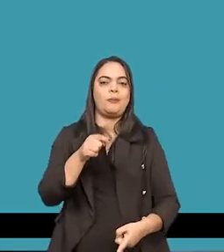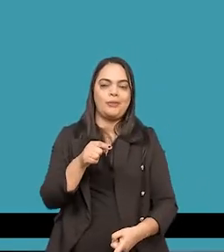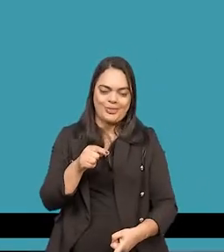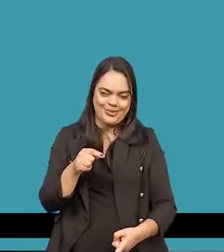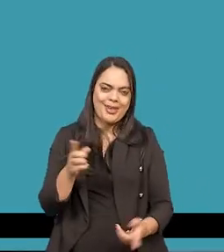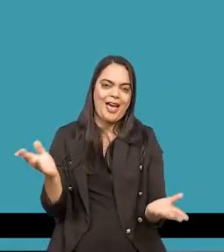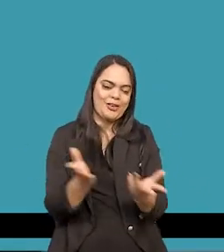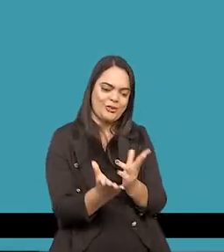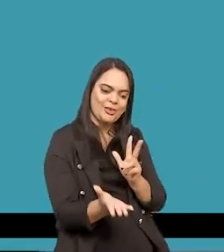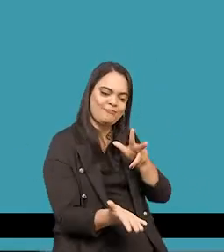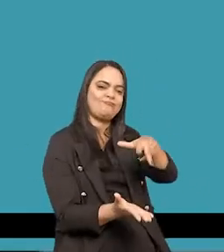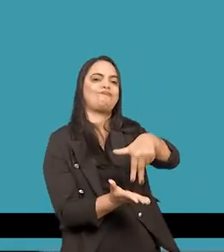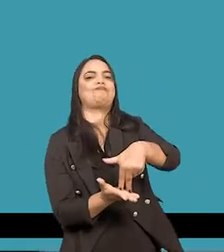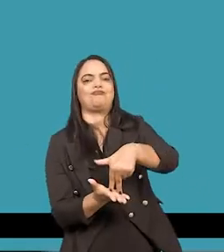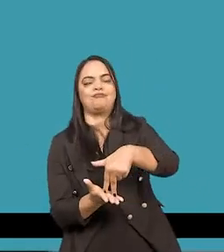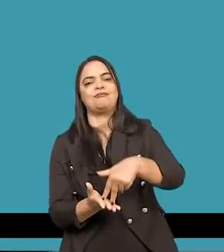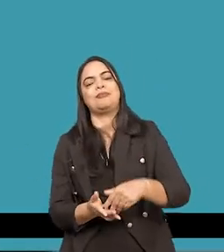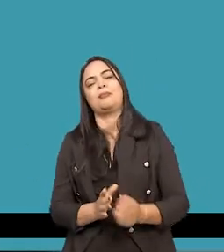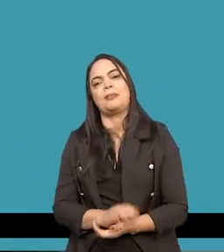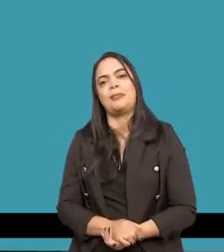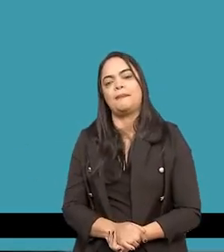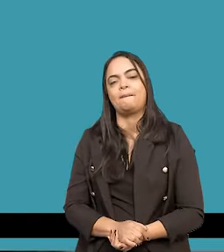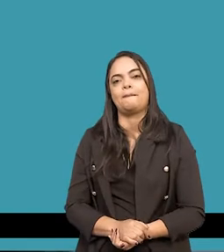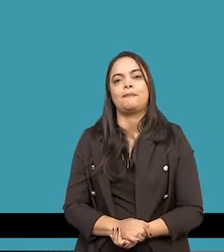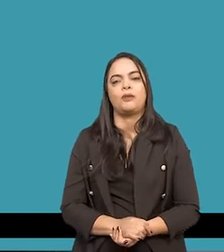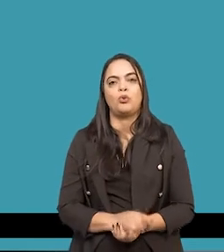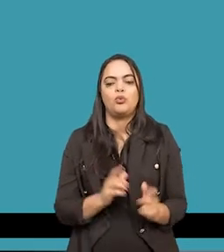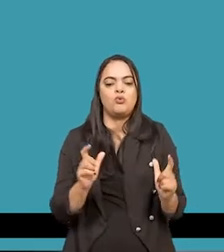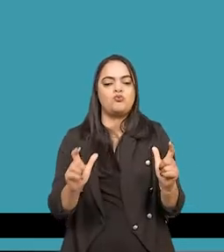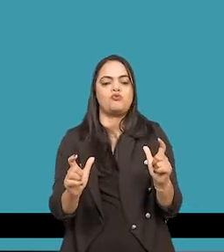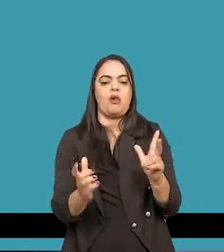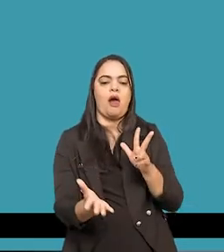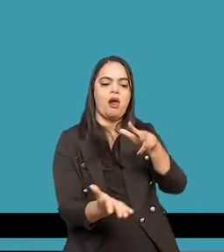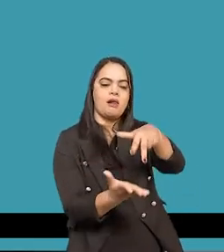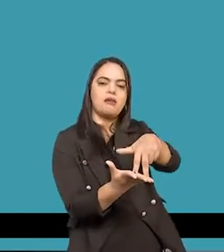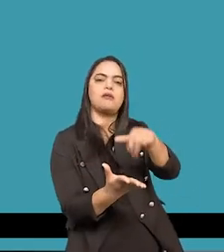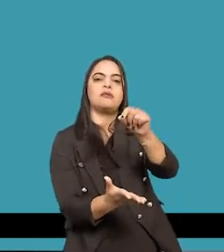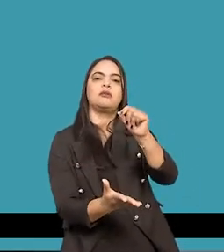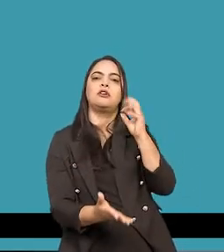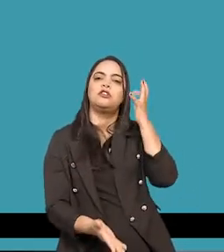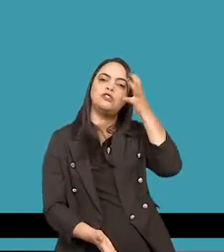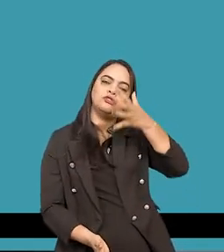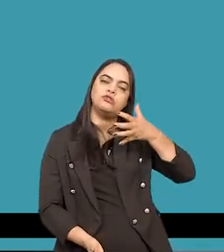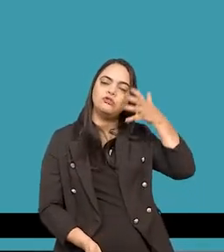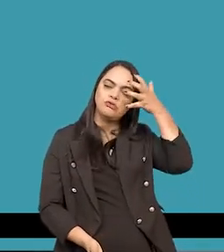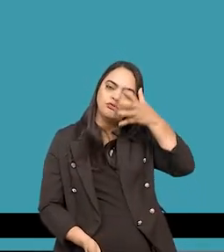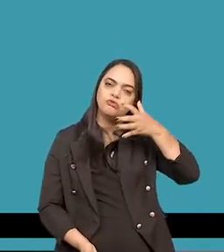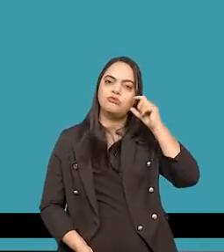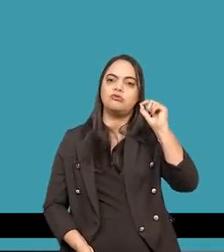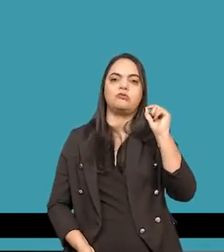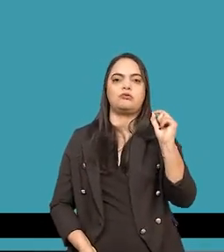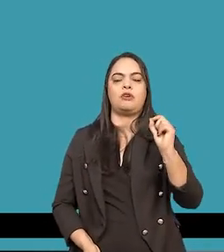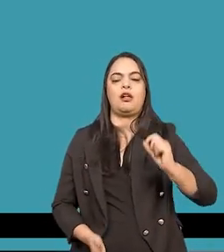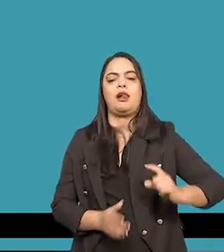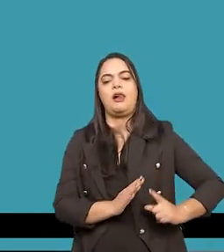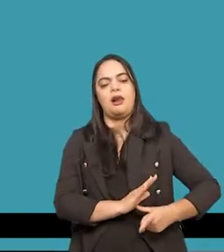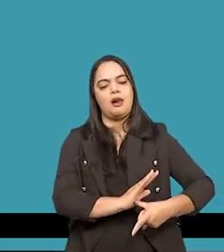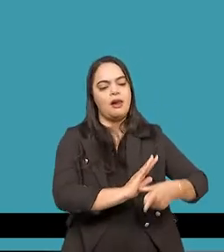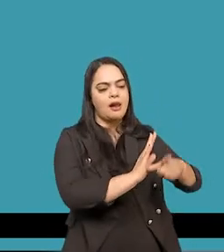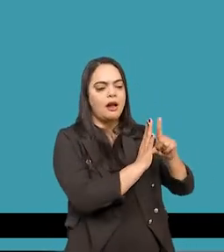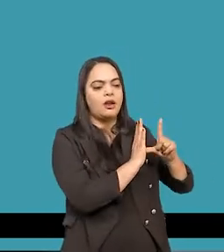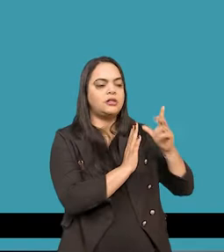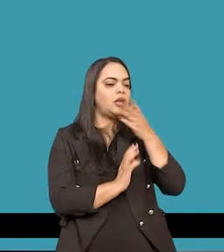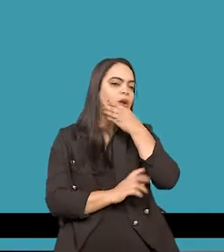né, melhor essa palavra, a um espaço que o discurso construído pelo